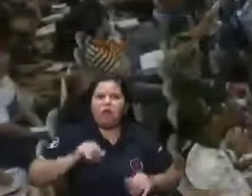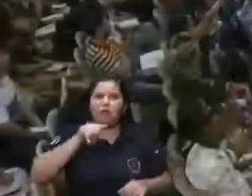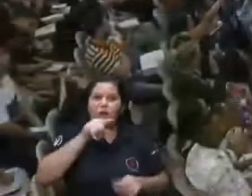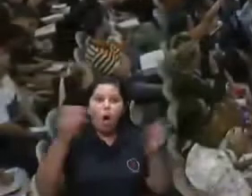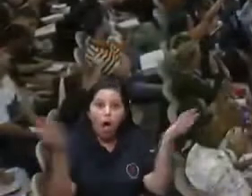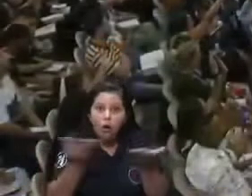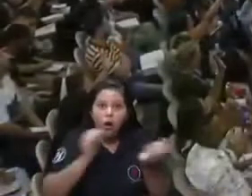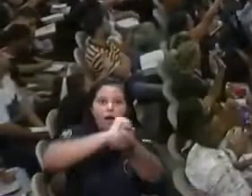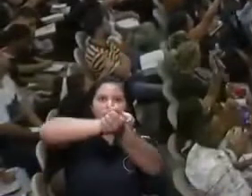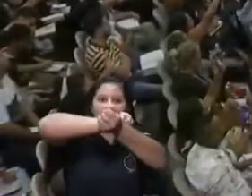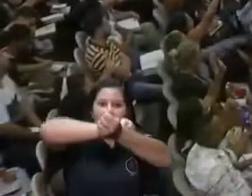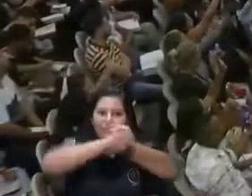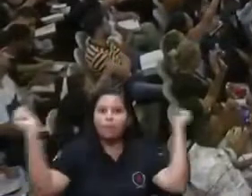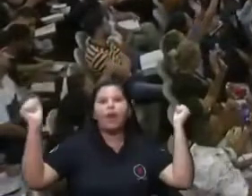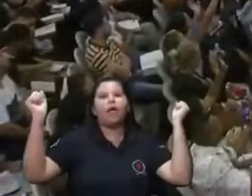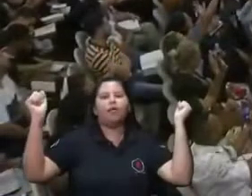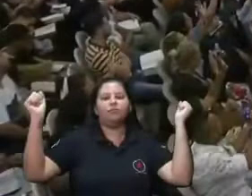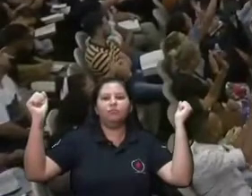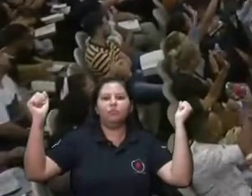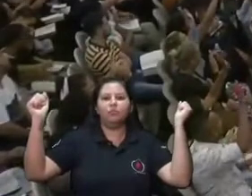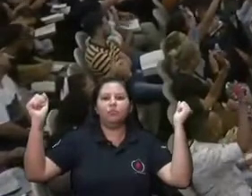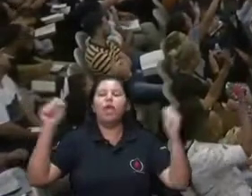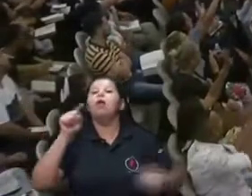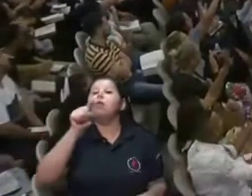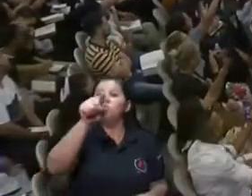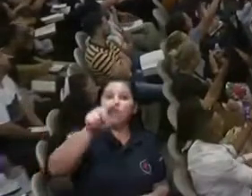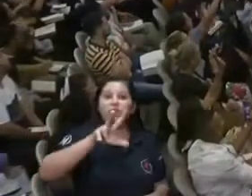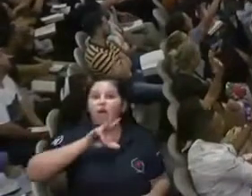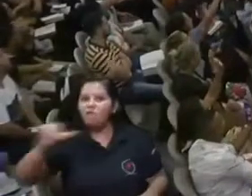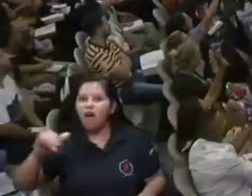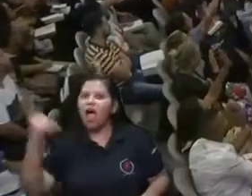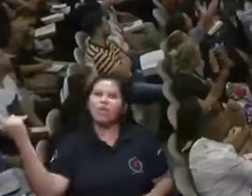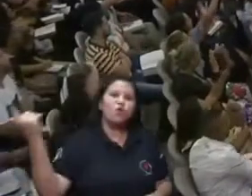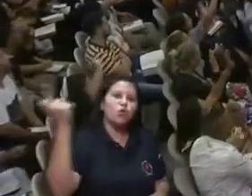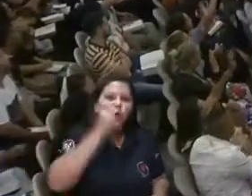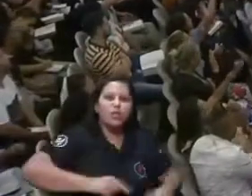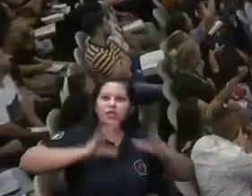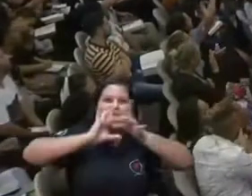esta noite e você vai voar.